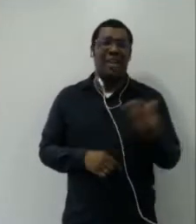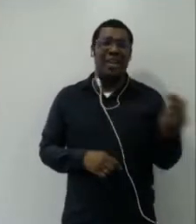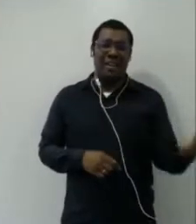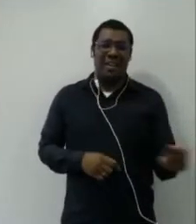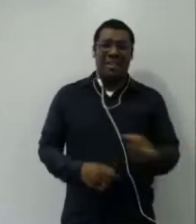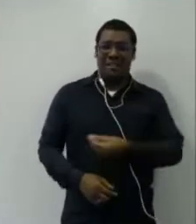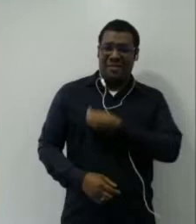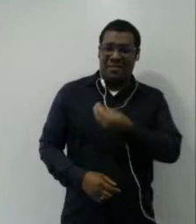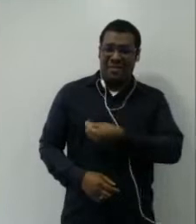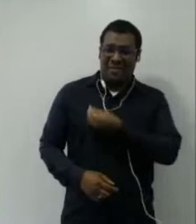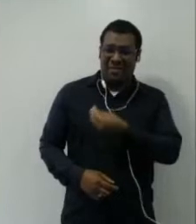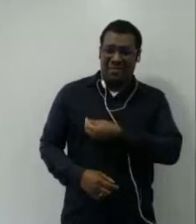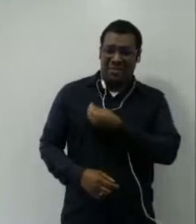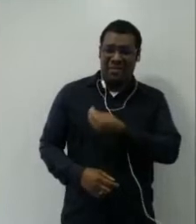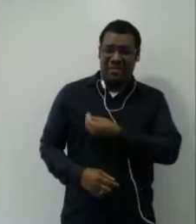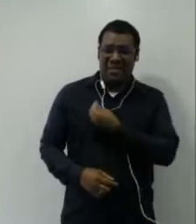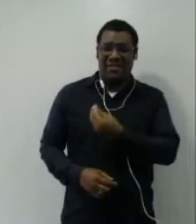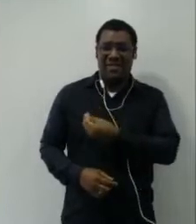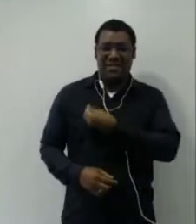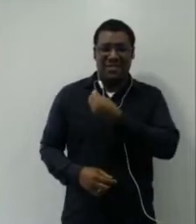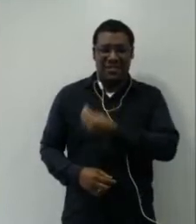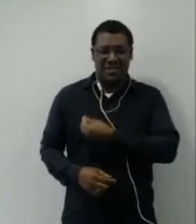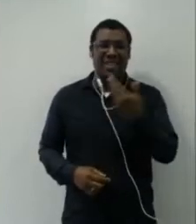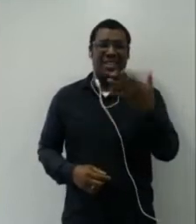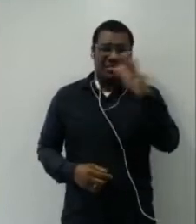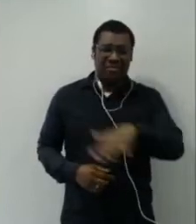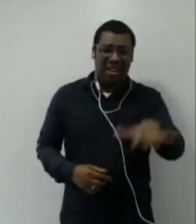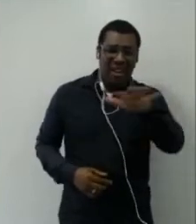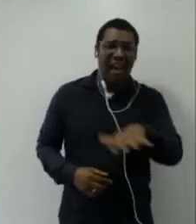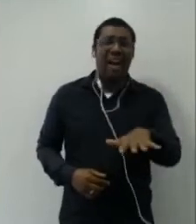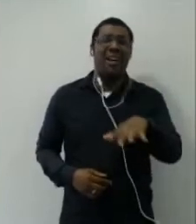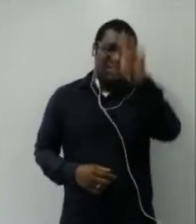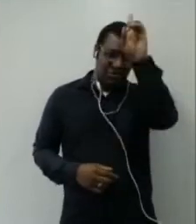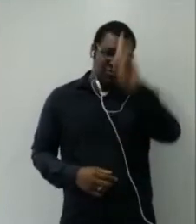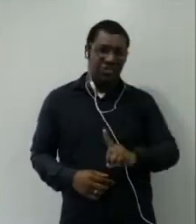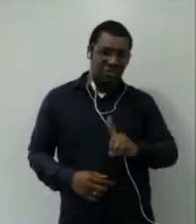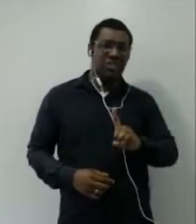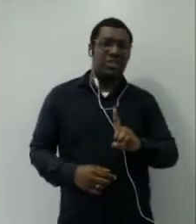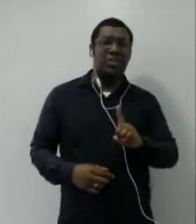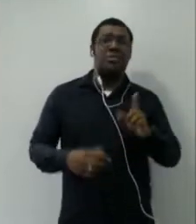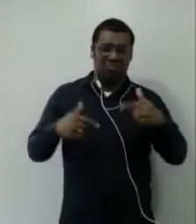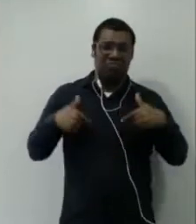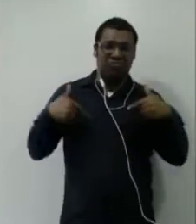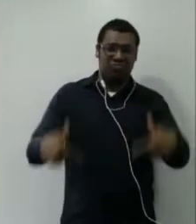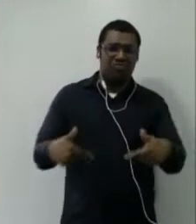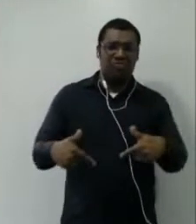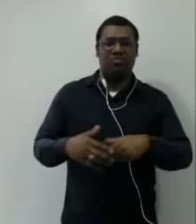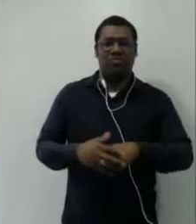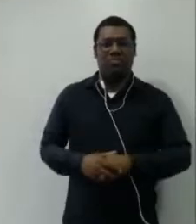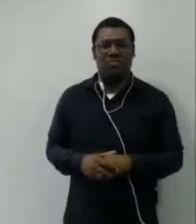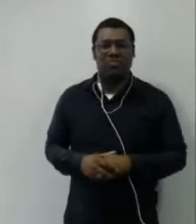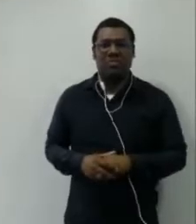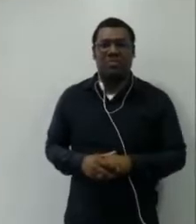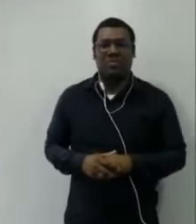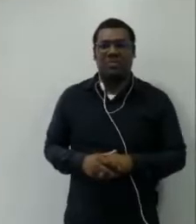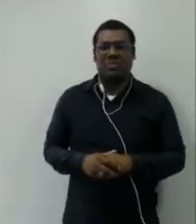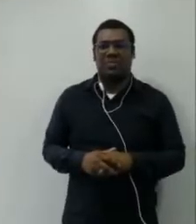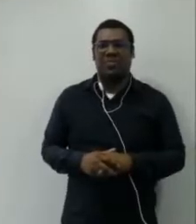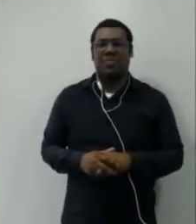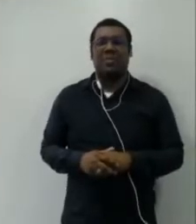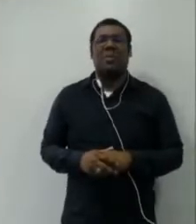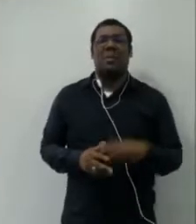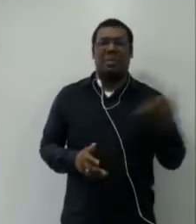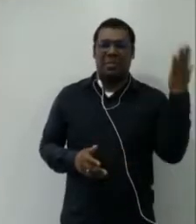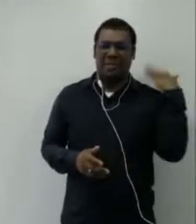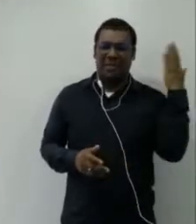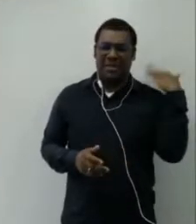vida do direito, dos aplicadores do direito. O fim de semana especial de